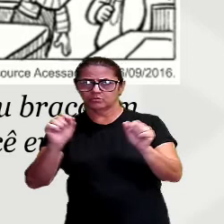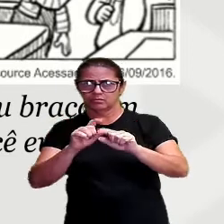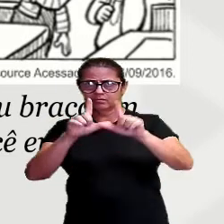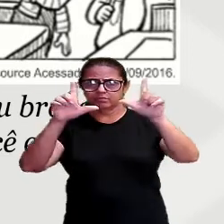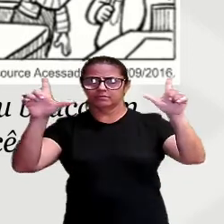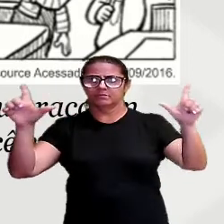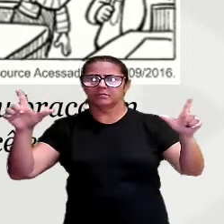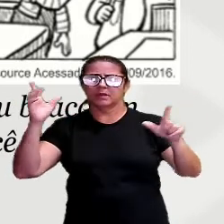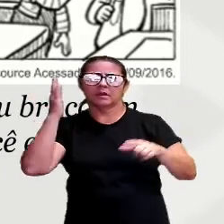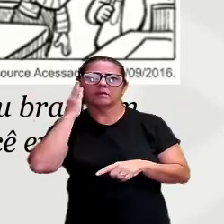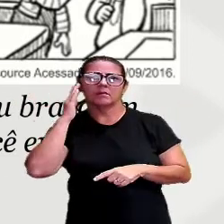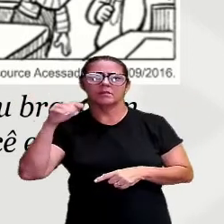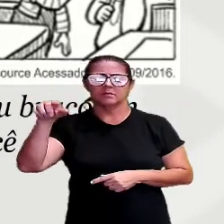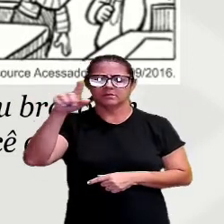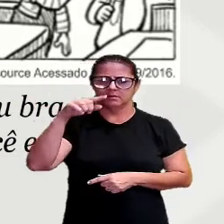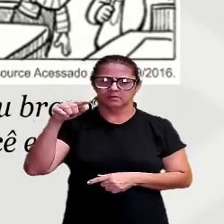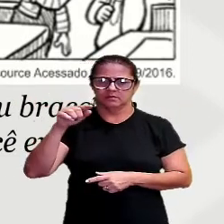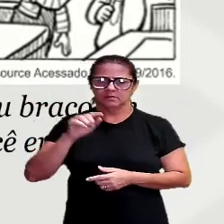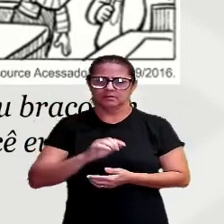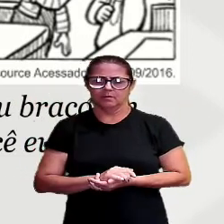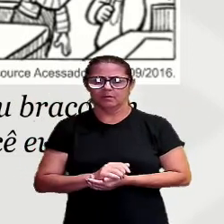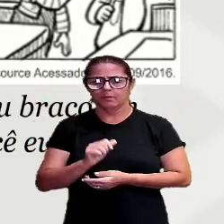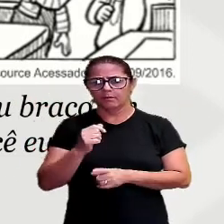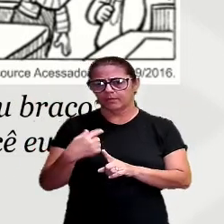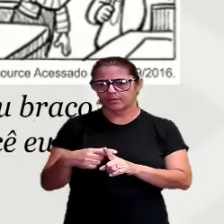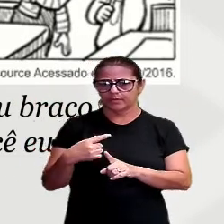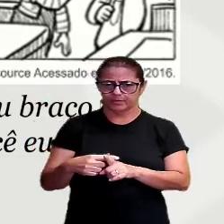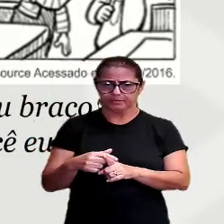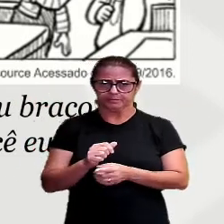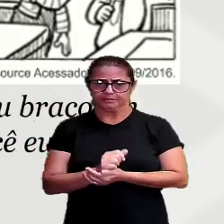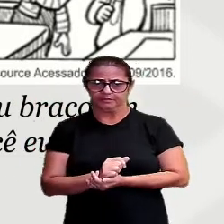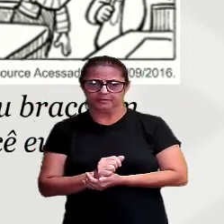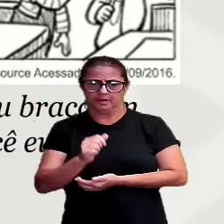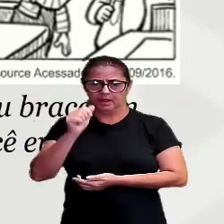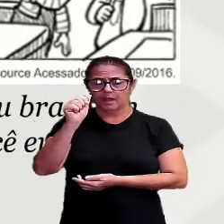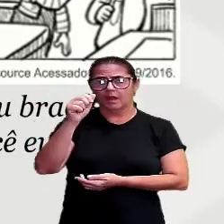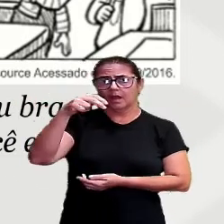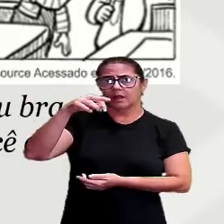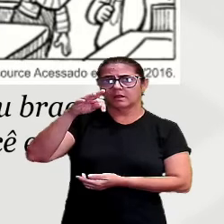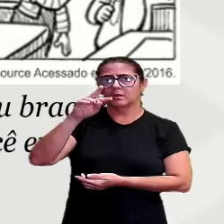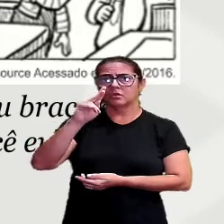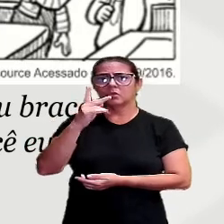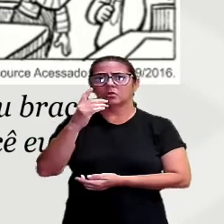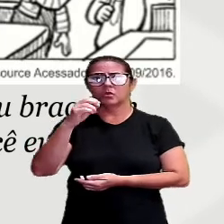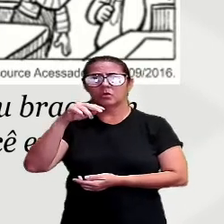aí de casa entender, porque o Anthony, que é a pessoa aí da primeira tirinha,